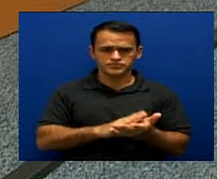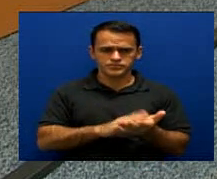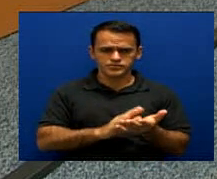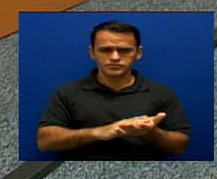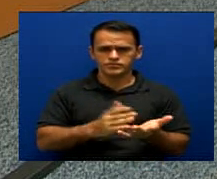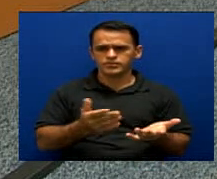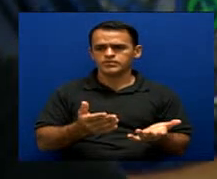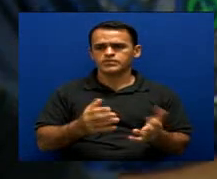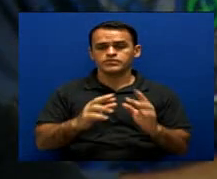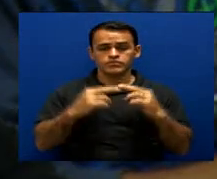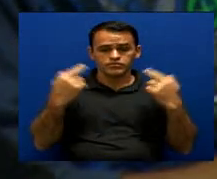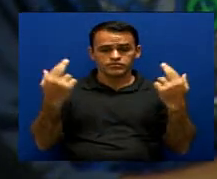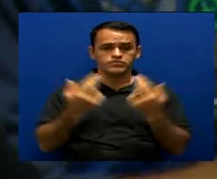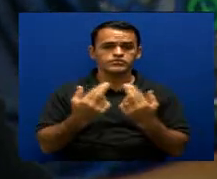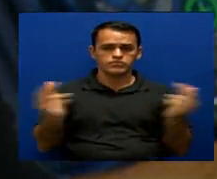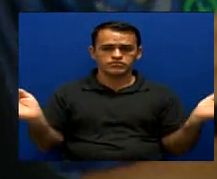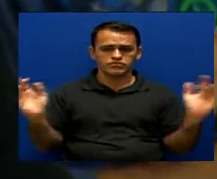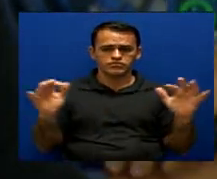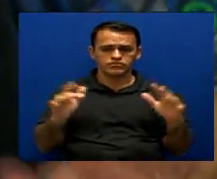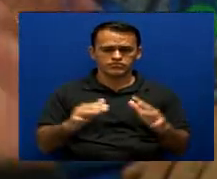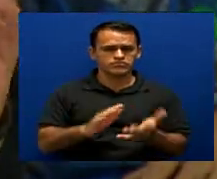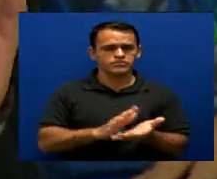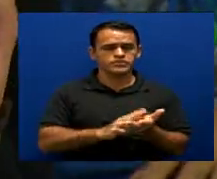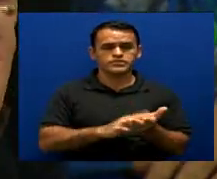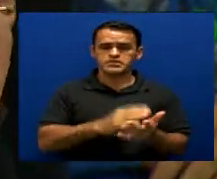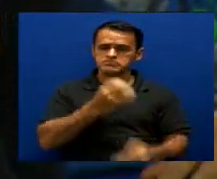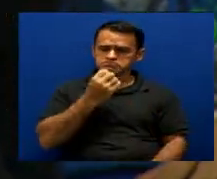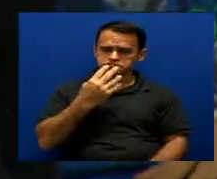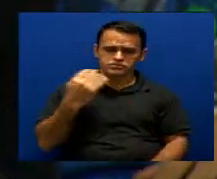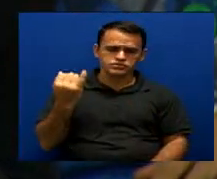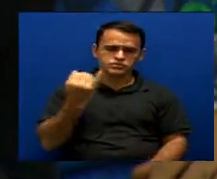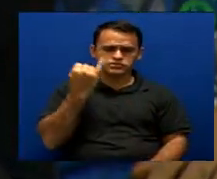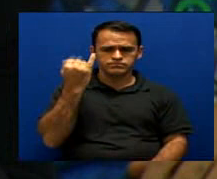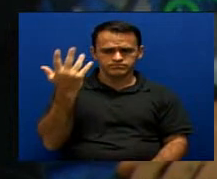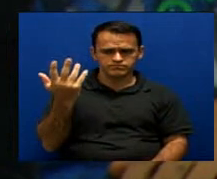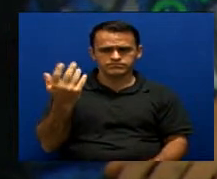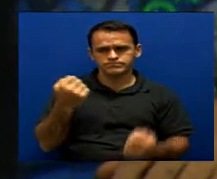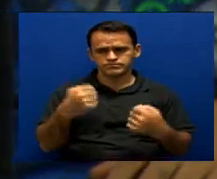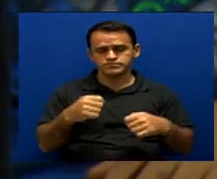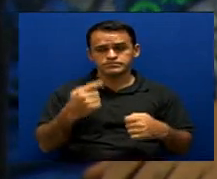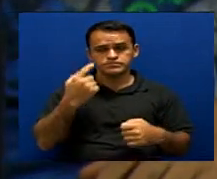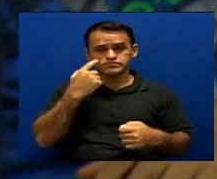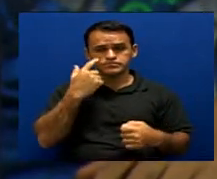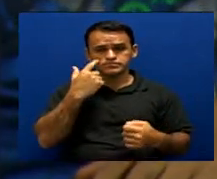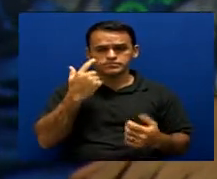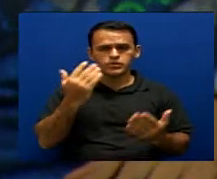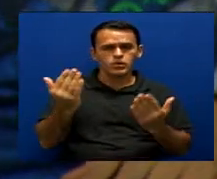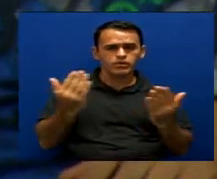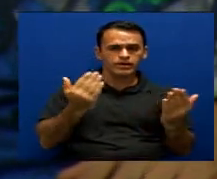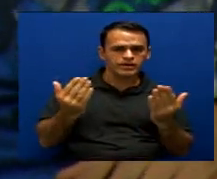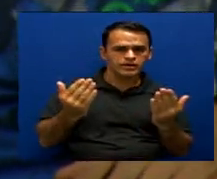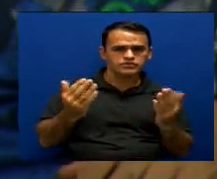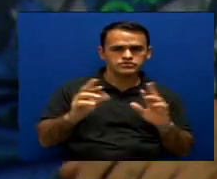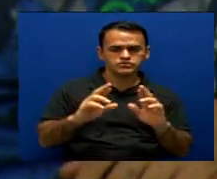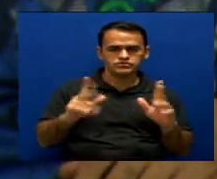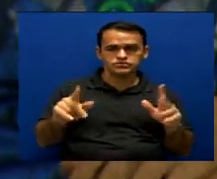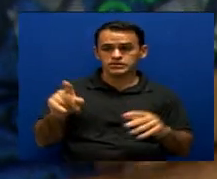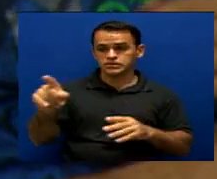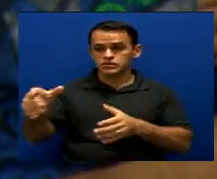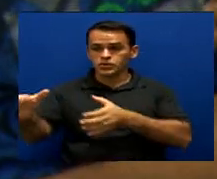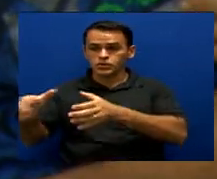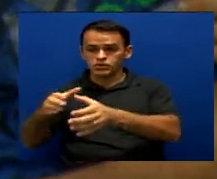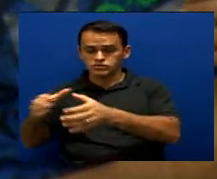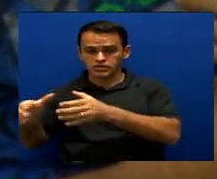pública e dizer que é fundamental distinguir a diferença entre um profissional concursado